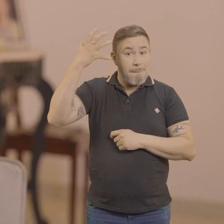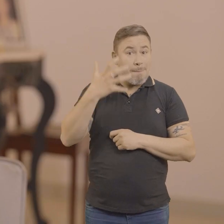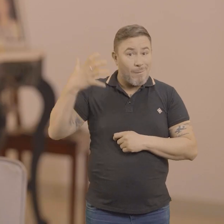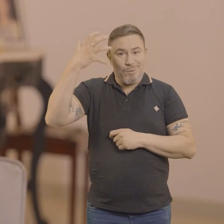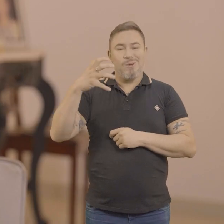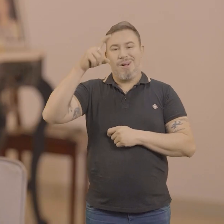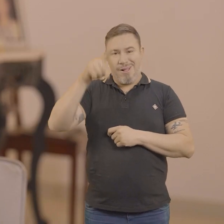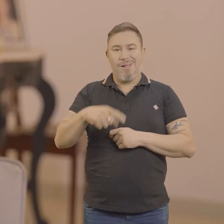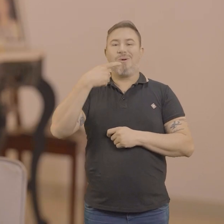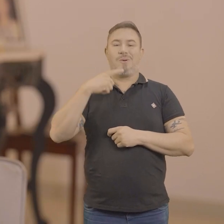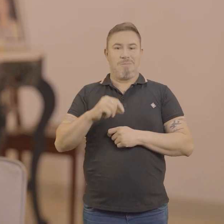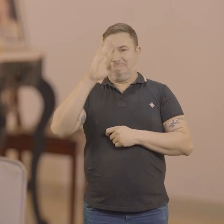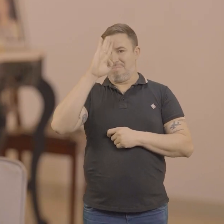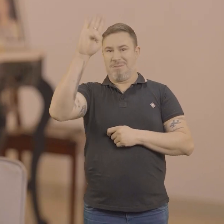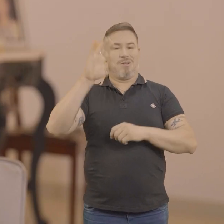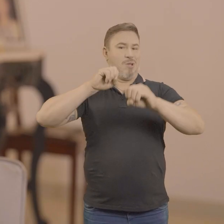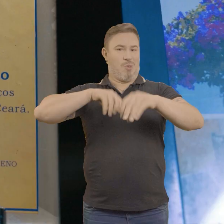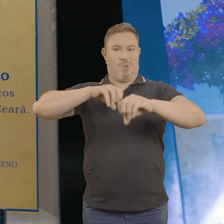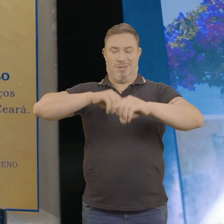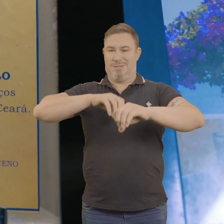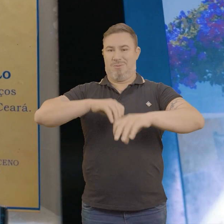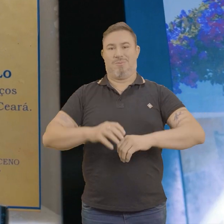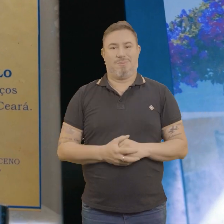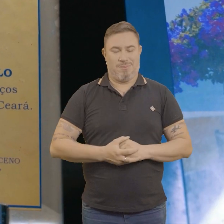era parte essencial da educação.